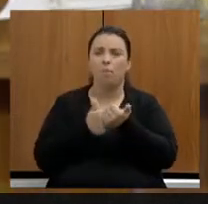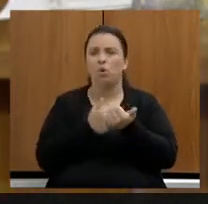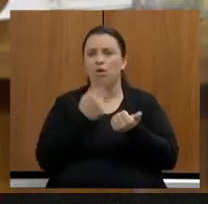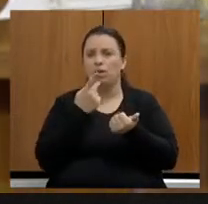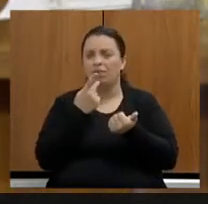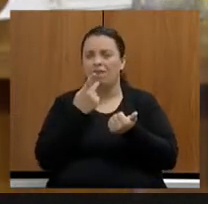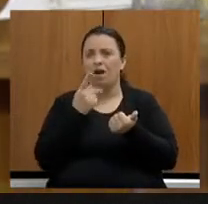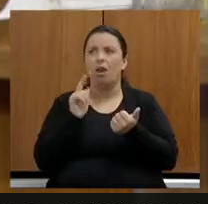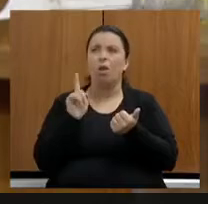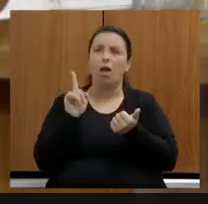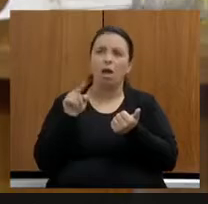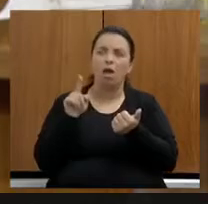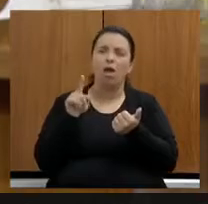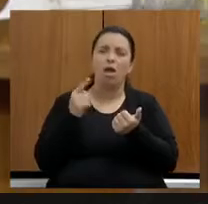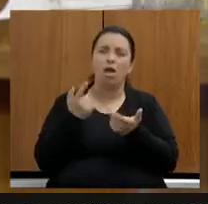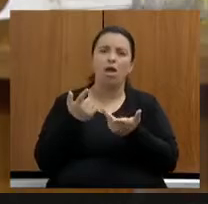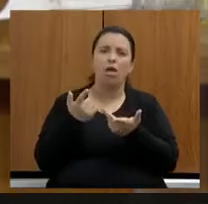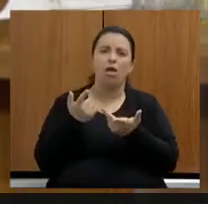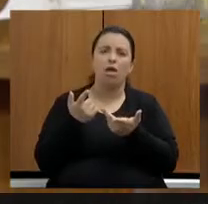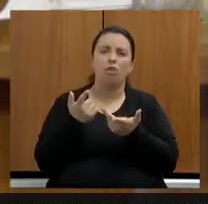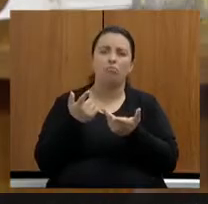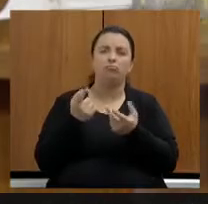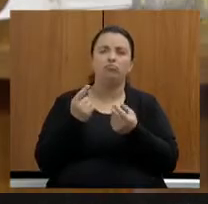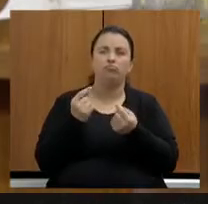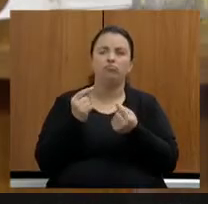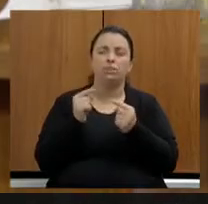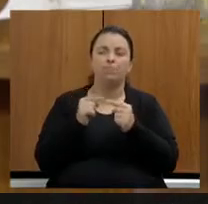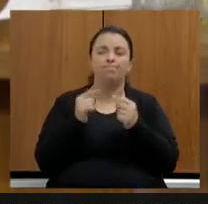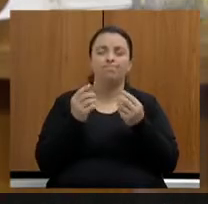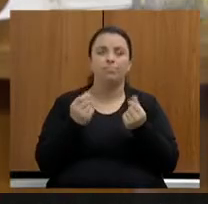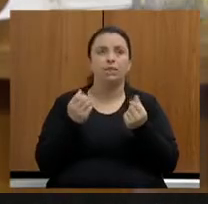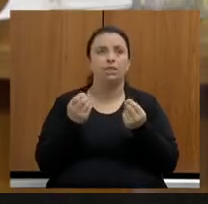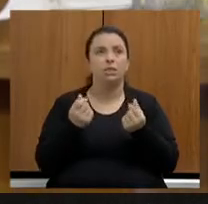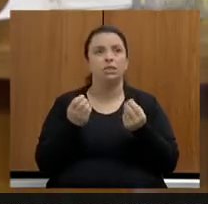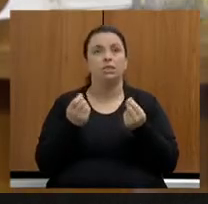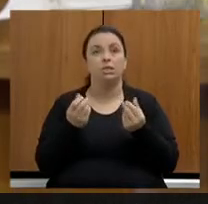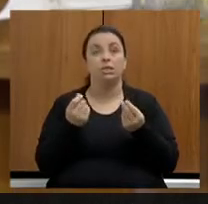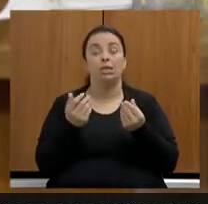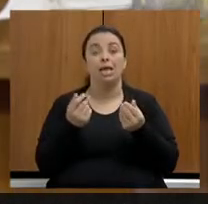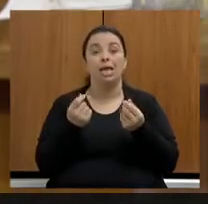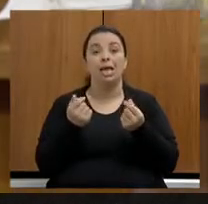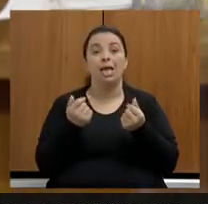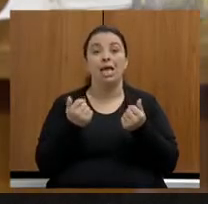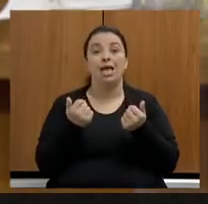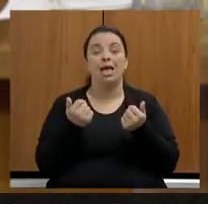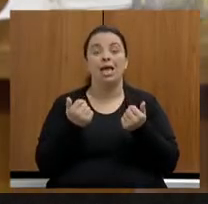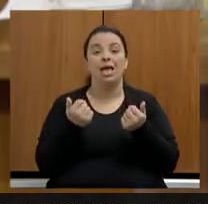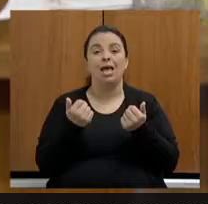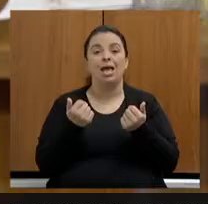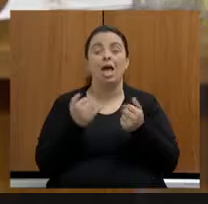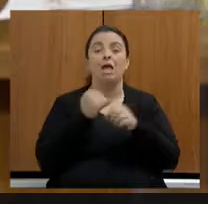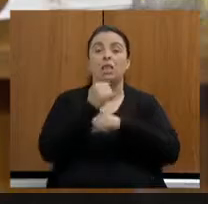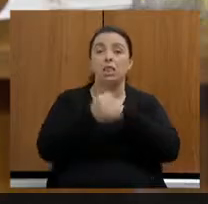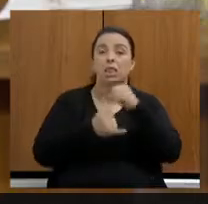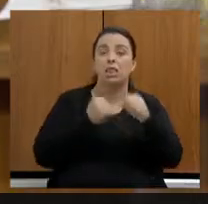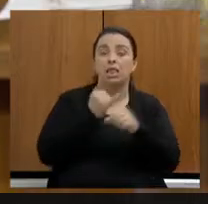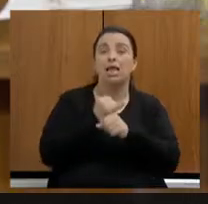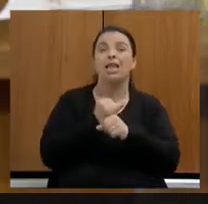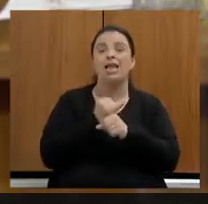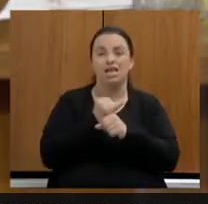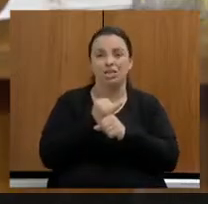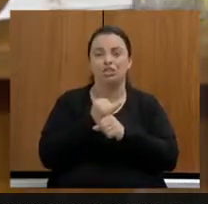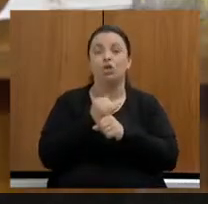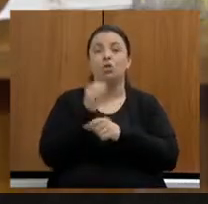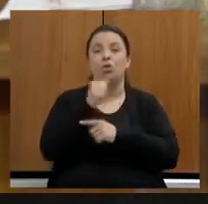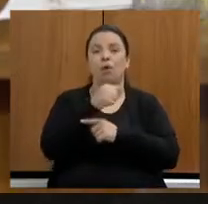foi no que diz respeito à a situação de navegação patrocinada do aplicativo nós